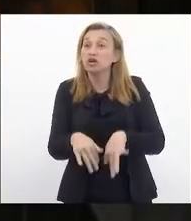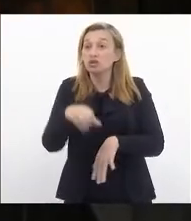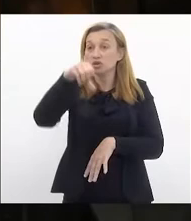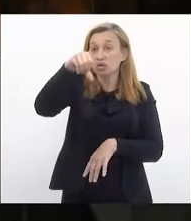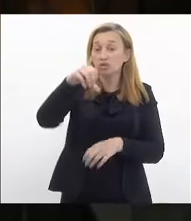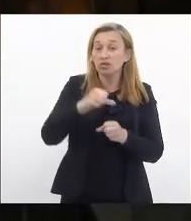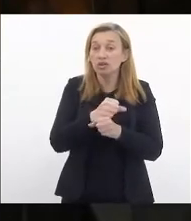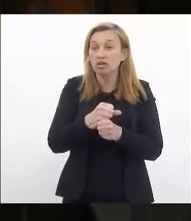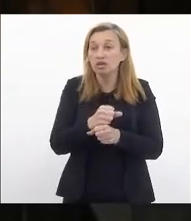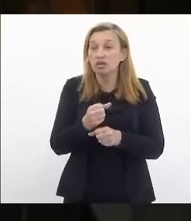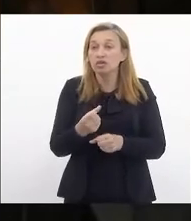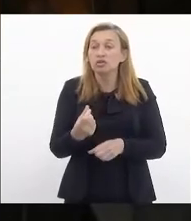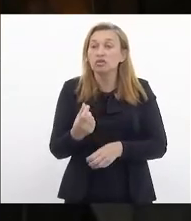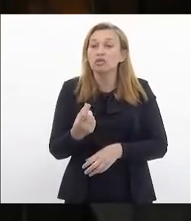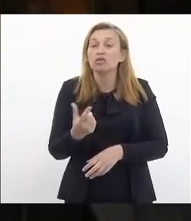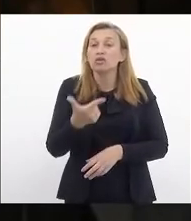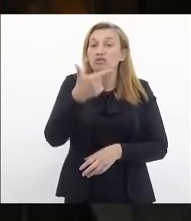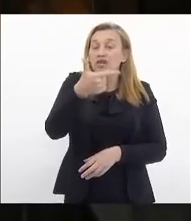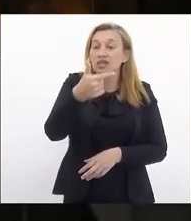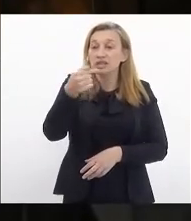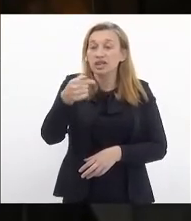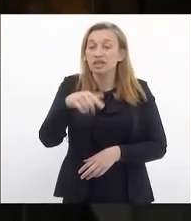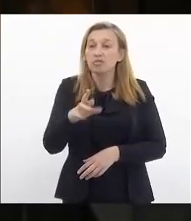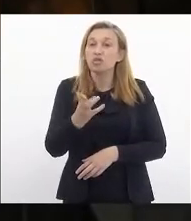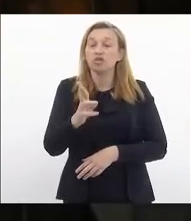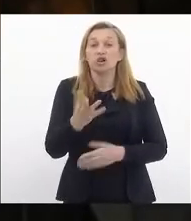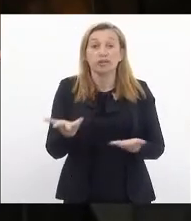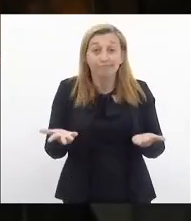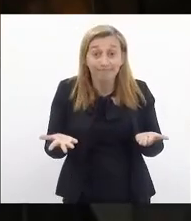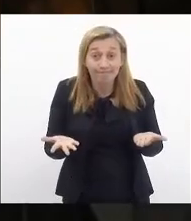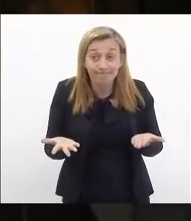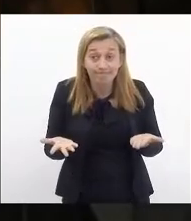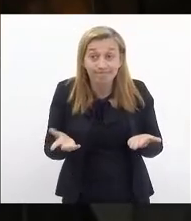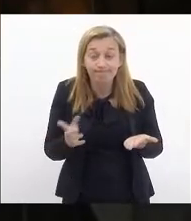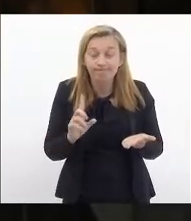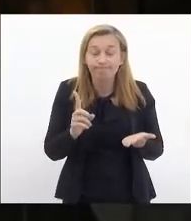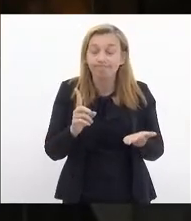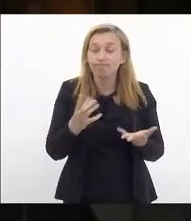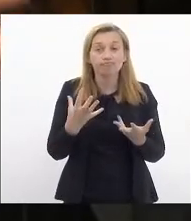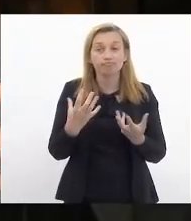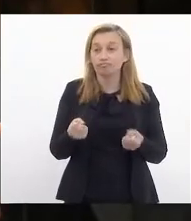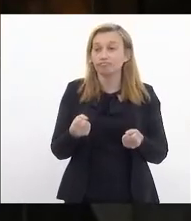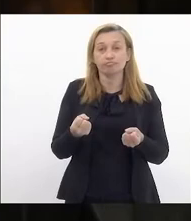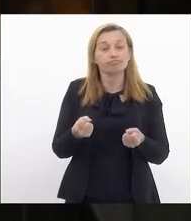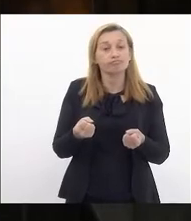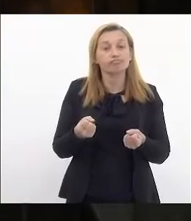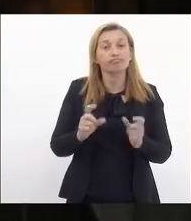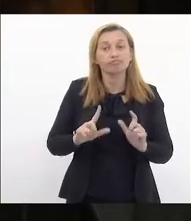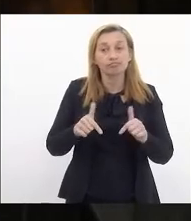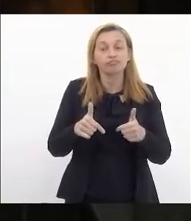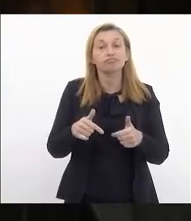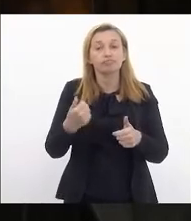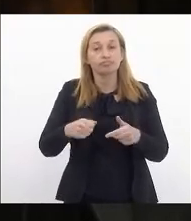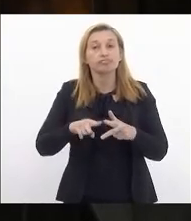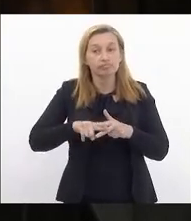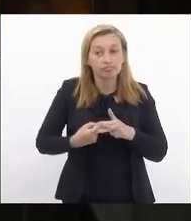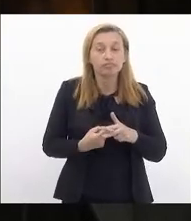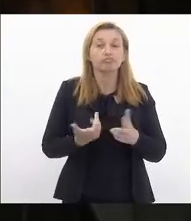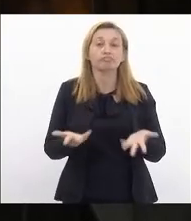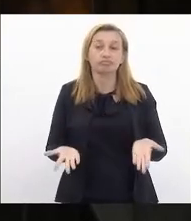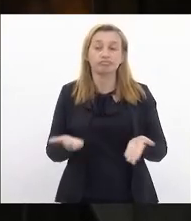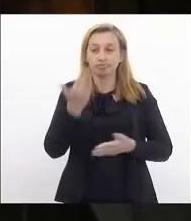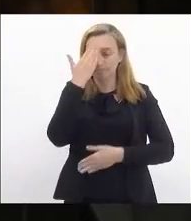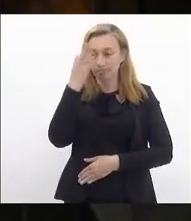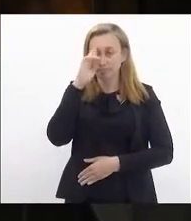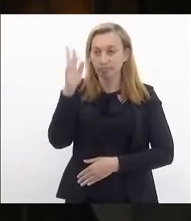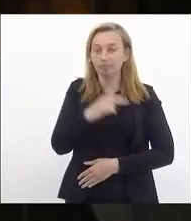presente são 27 bilhões de reais não é admissível esse efeito tem que ser modulado senhora presidente muito